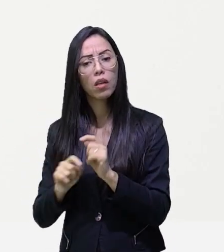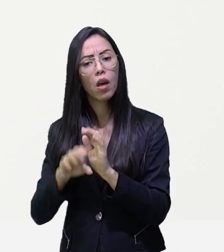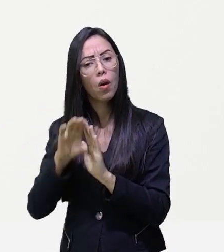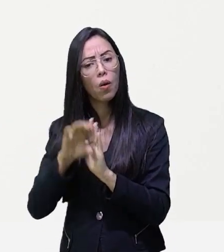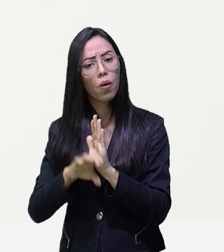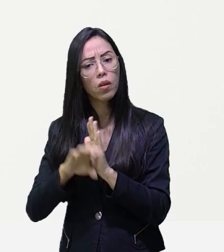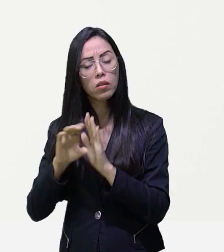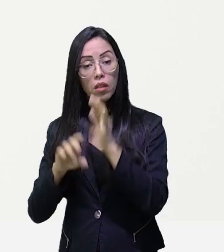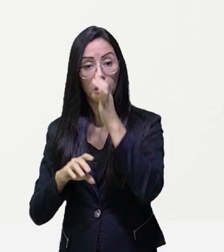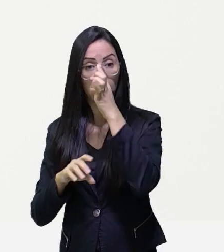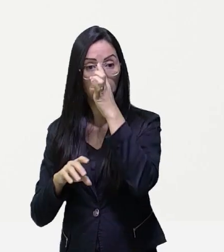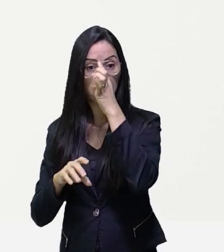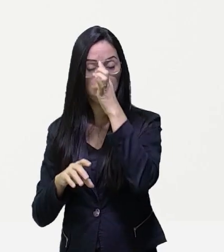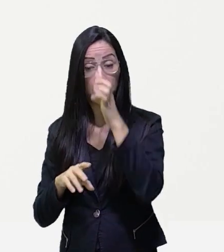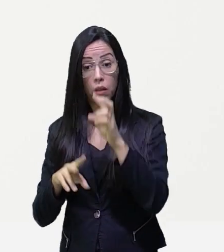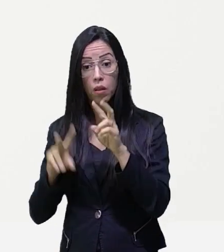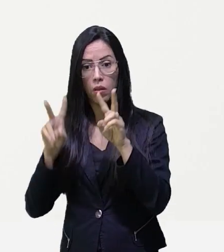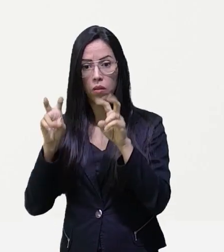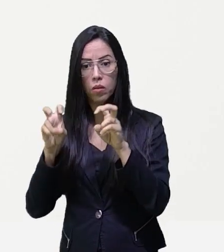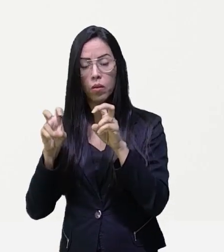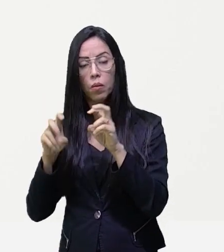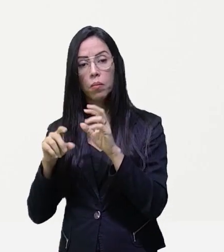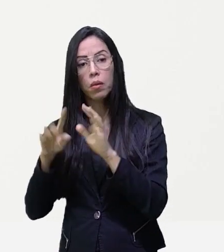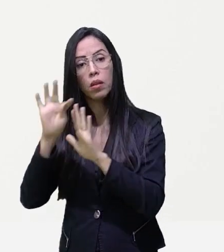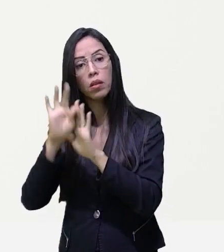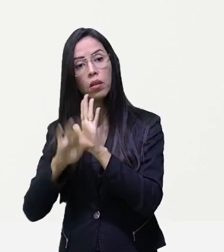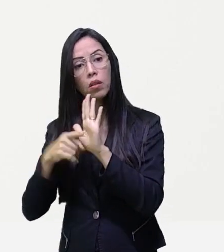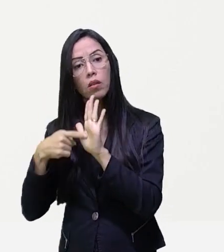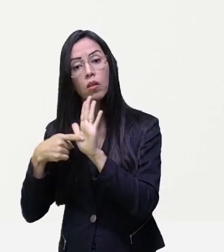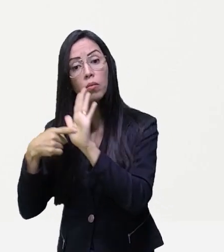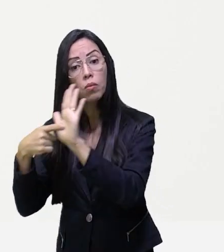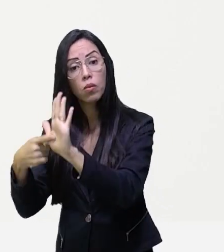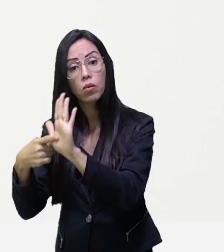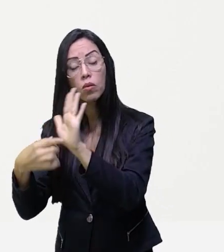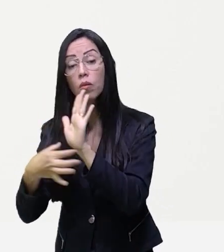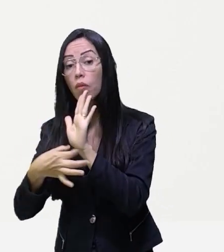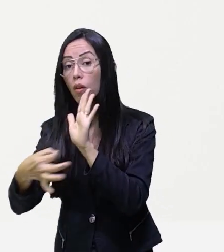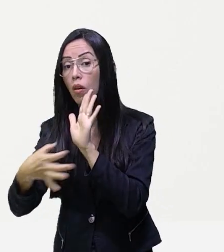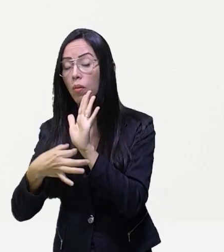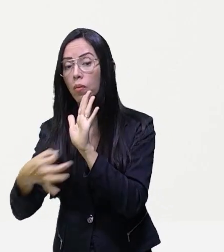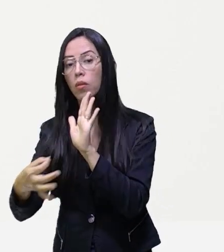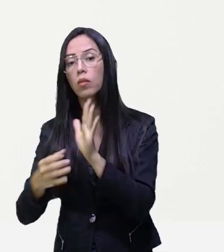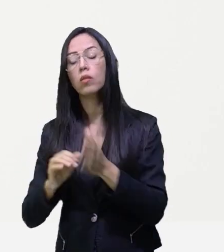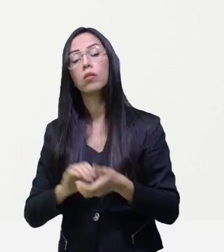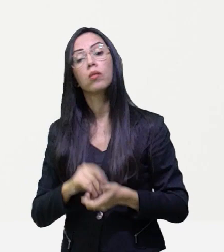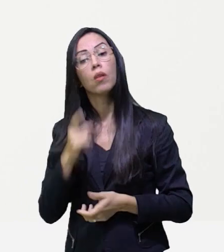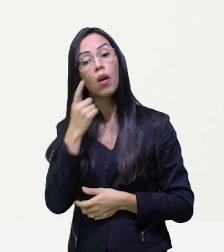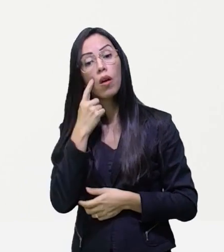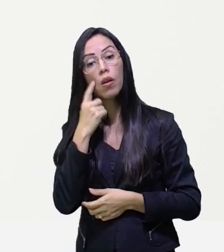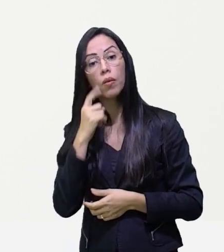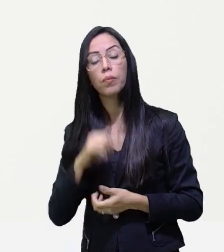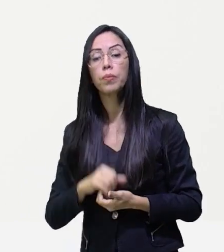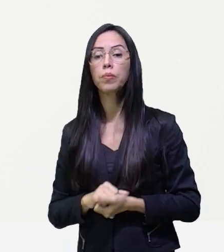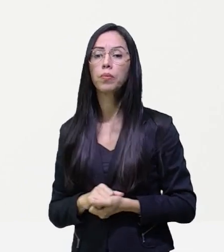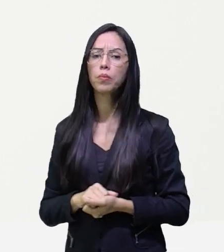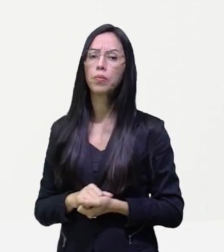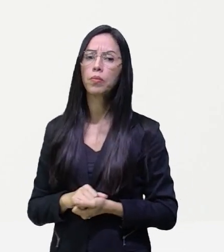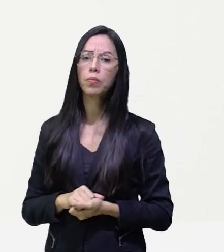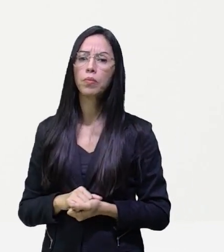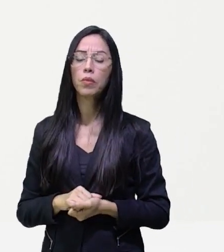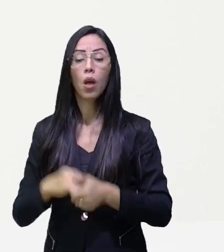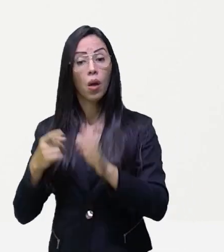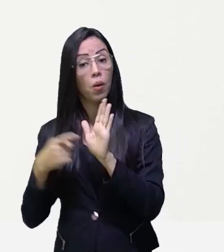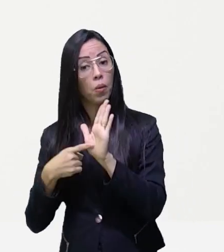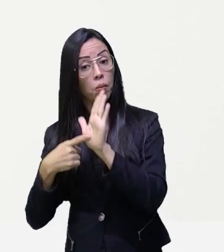conceito sobre o expositivo argumentativo. Olha só, além de expor